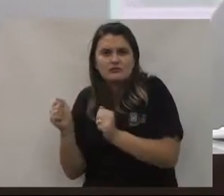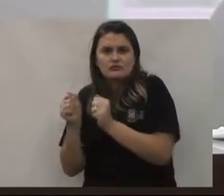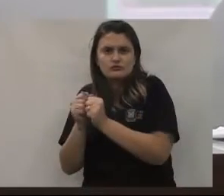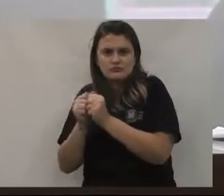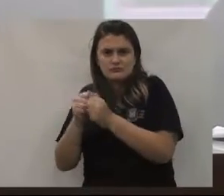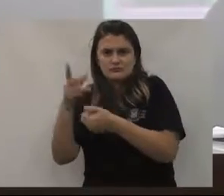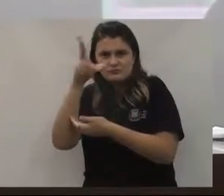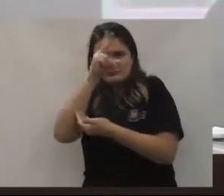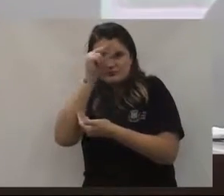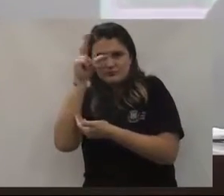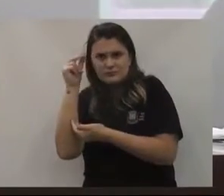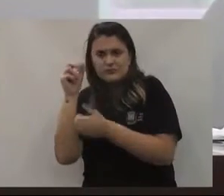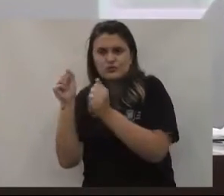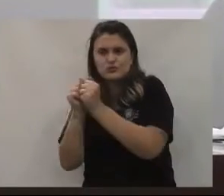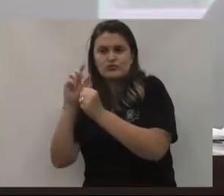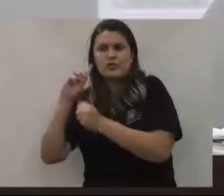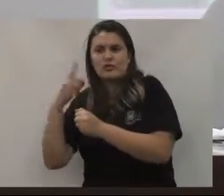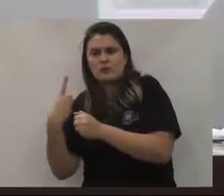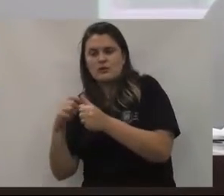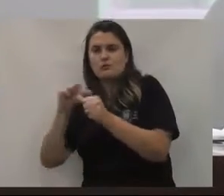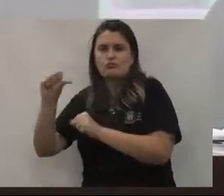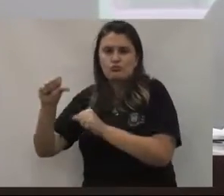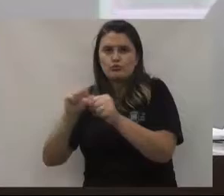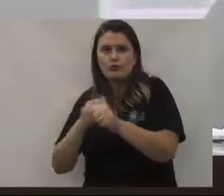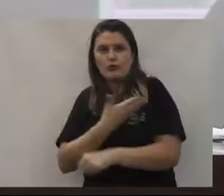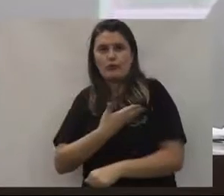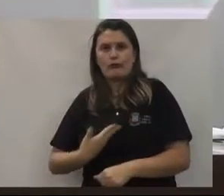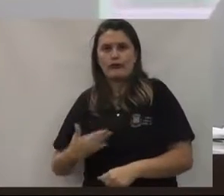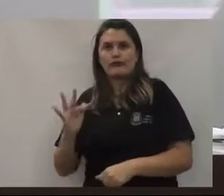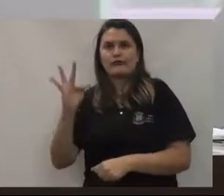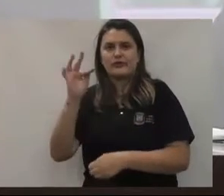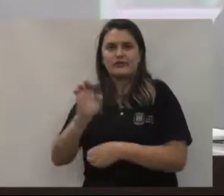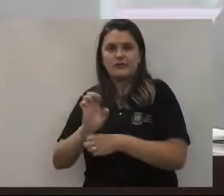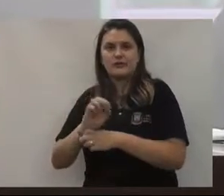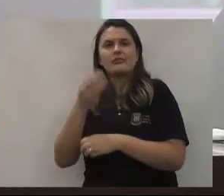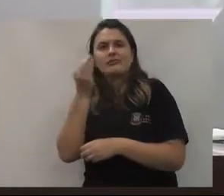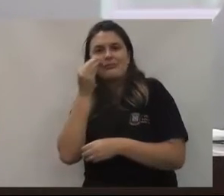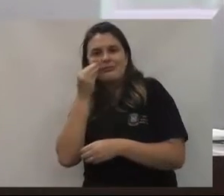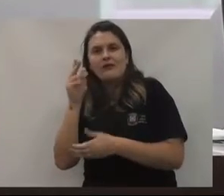às administrações, deputados, muda governo federal, estadual, de